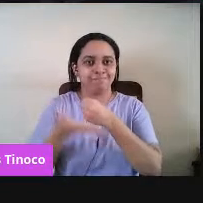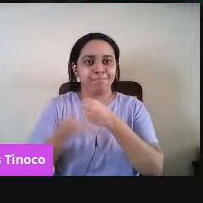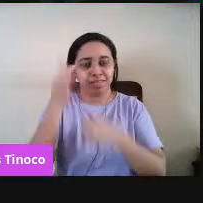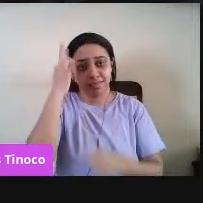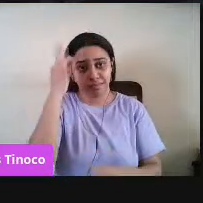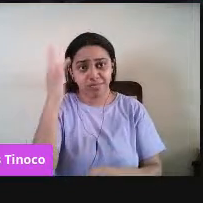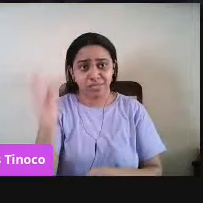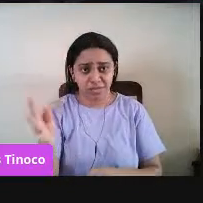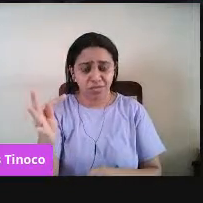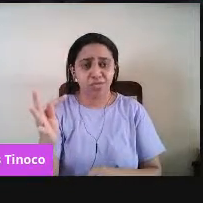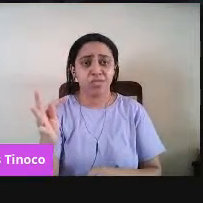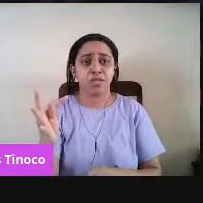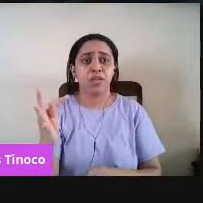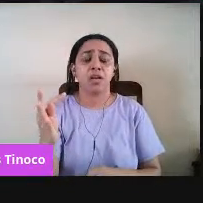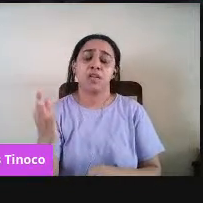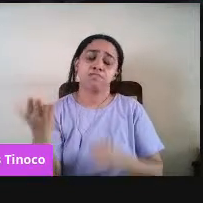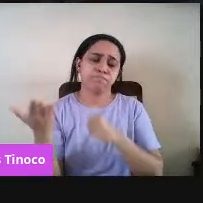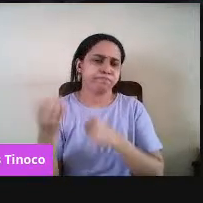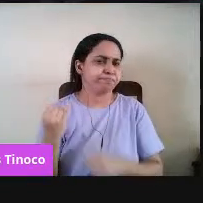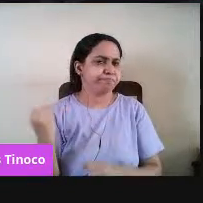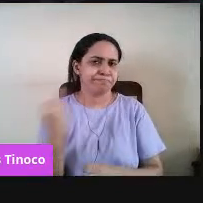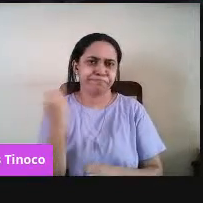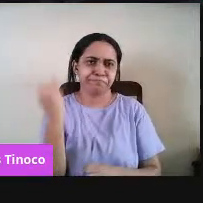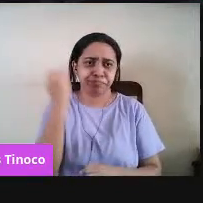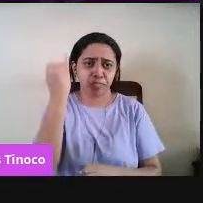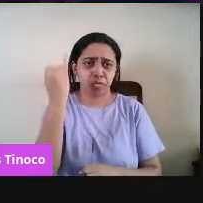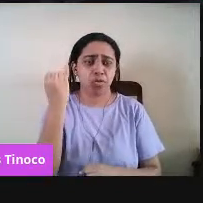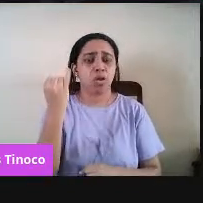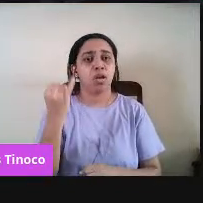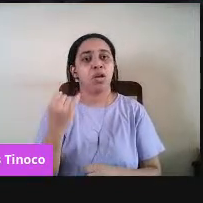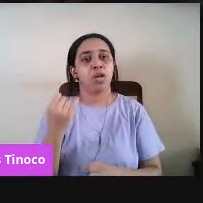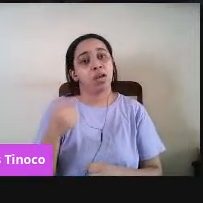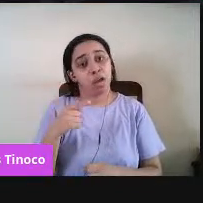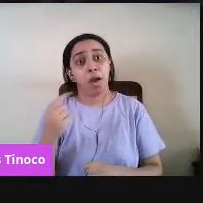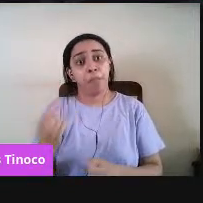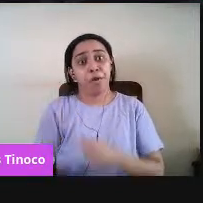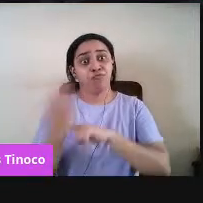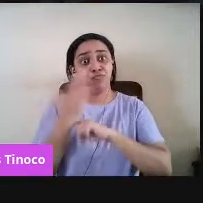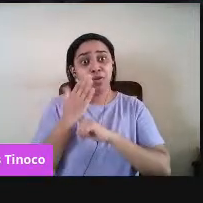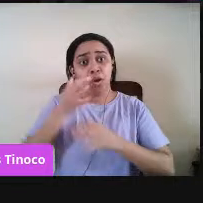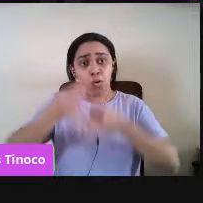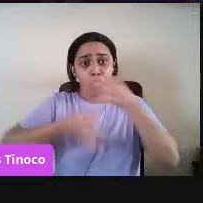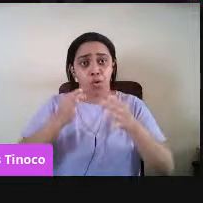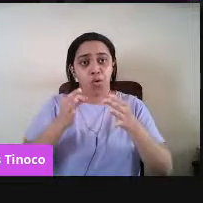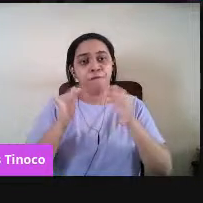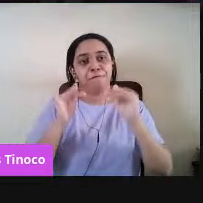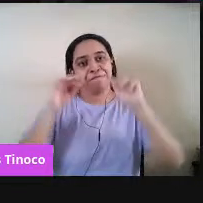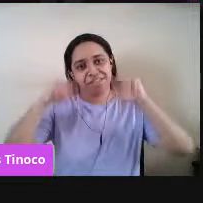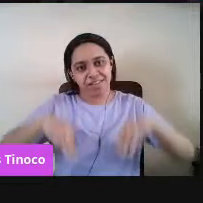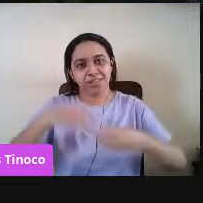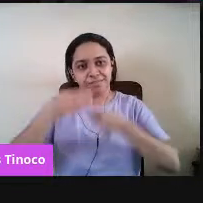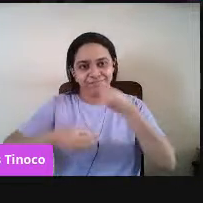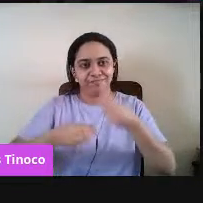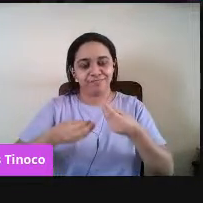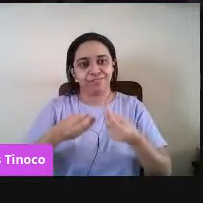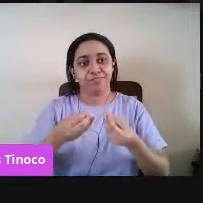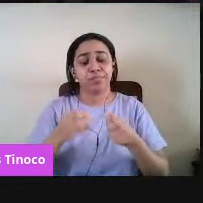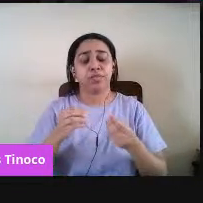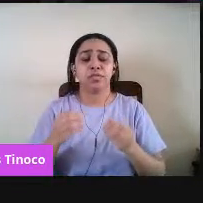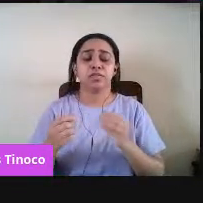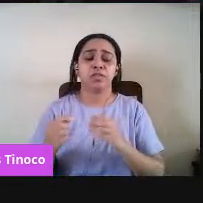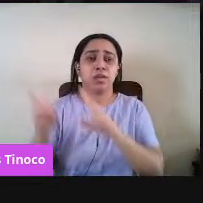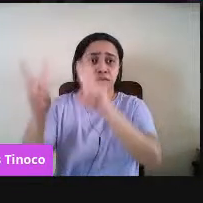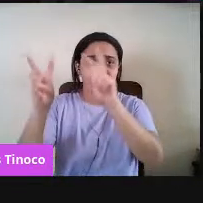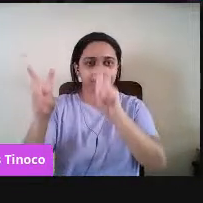o embasamento que foi fundamental para eu fazer essas considerações. Nesta sessão, destaco as noções propostas